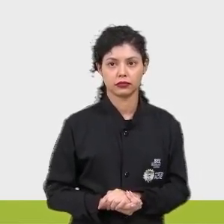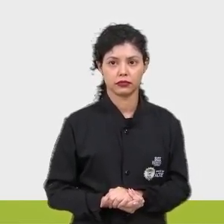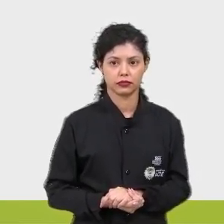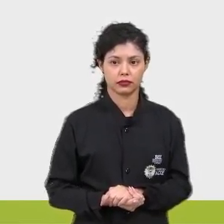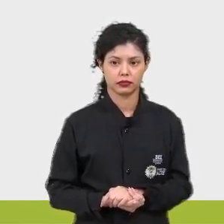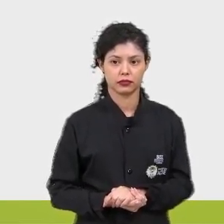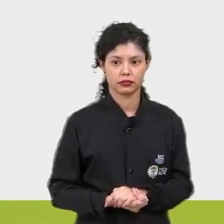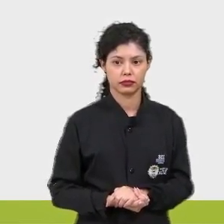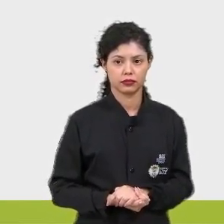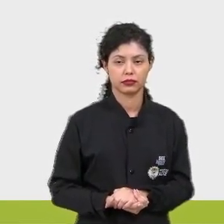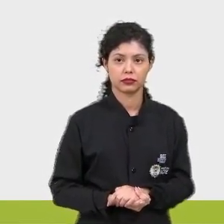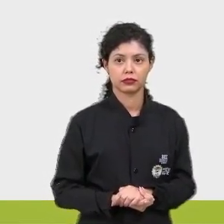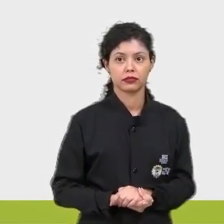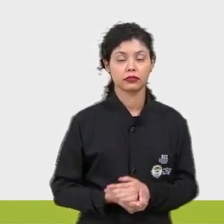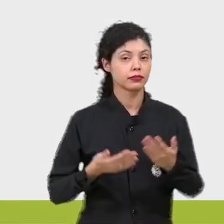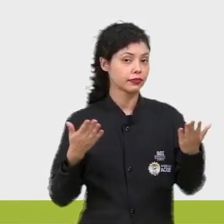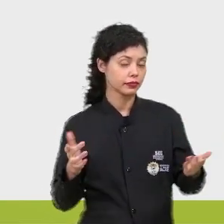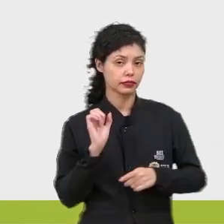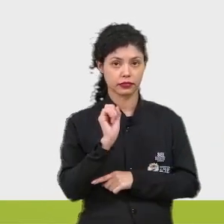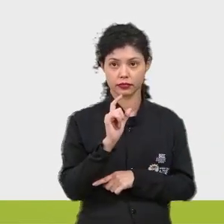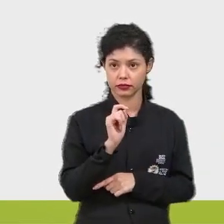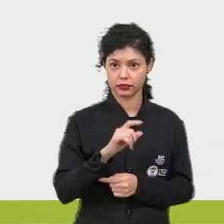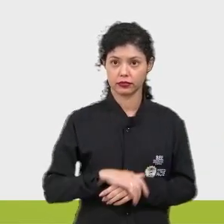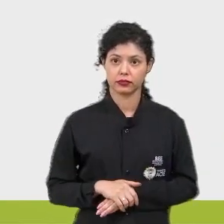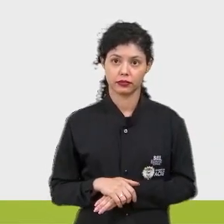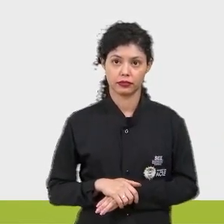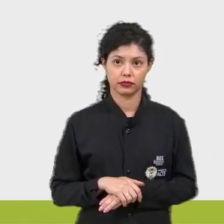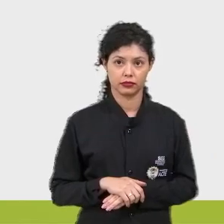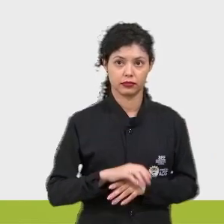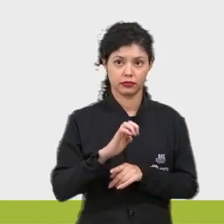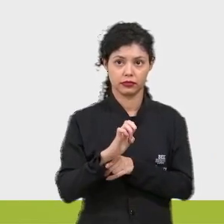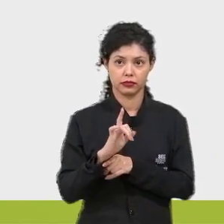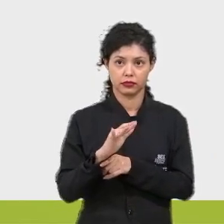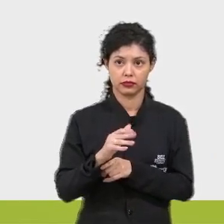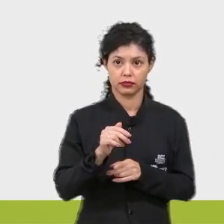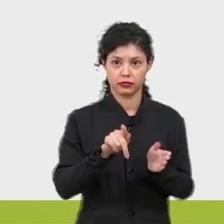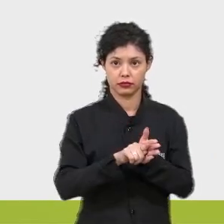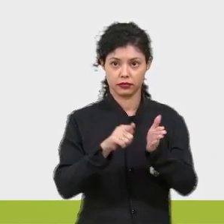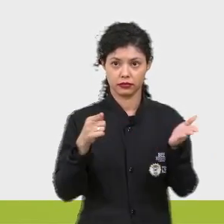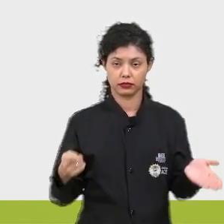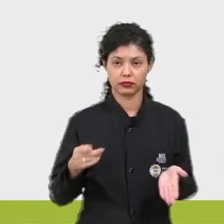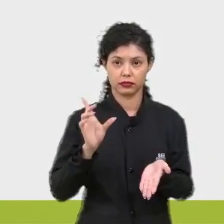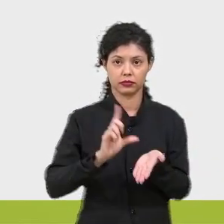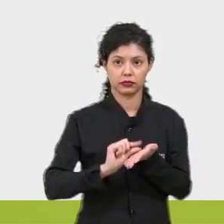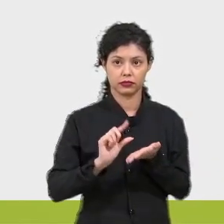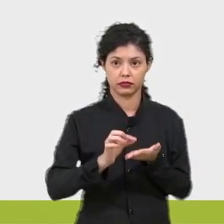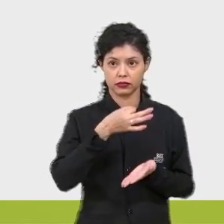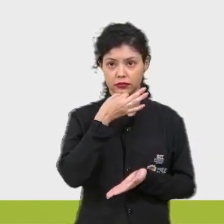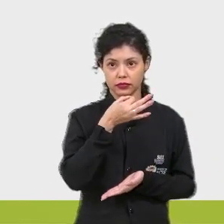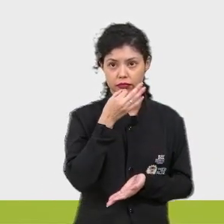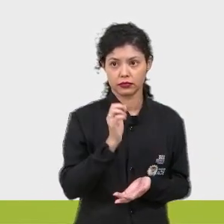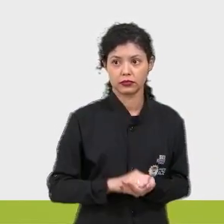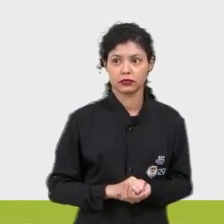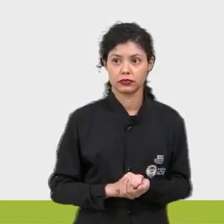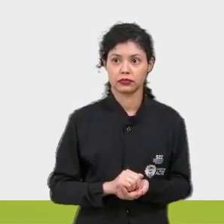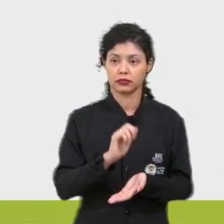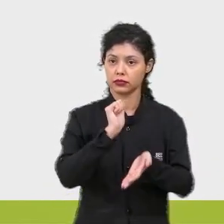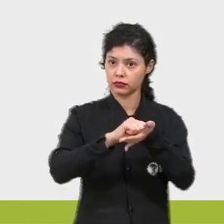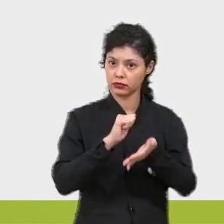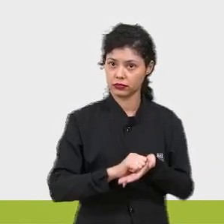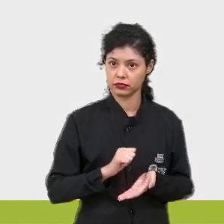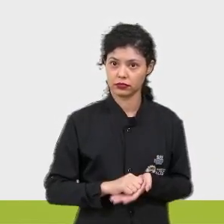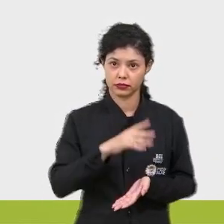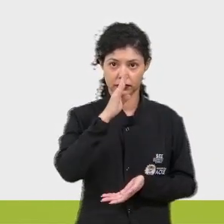exposição sobre algo. E aqui, de azul, editorial jornalístico, artigo de opinião, resenha crítica,